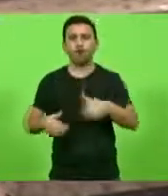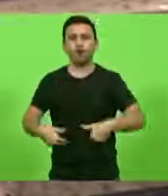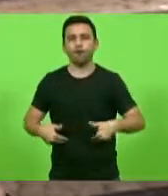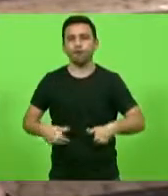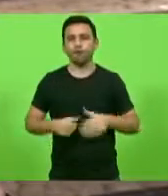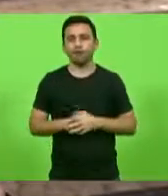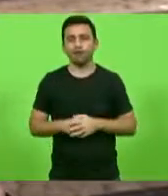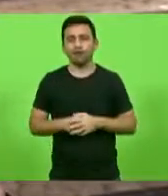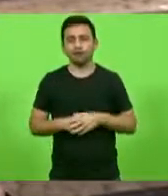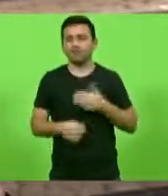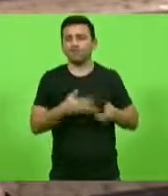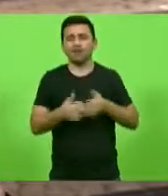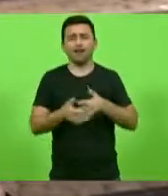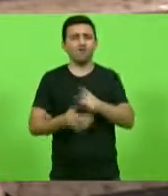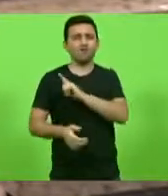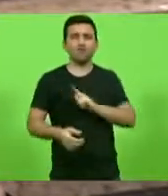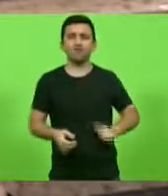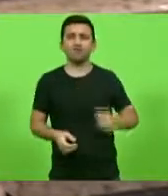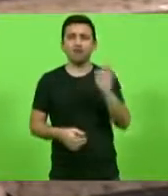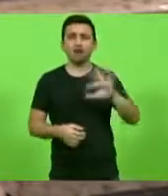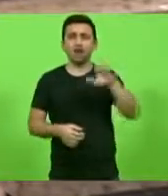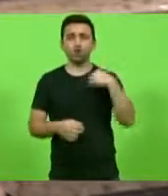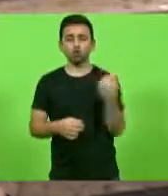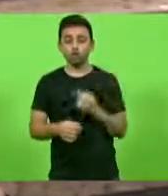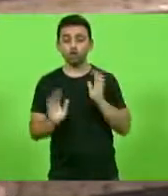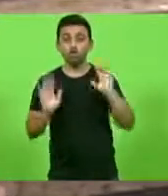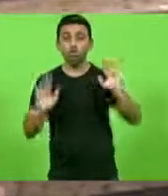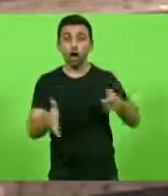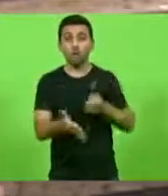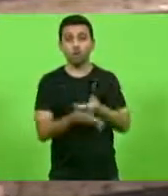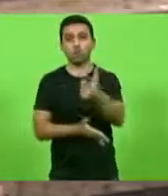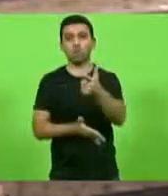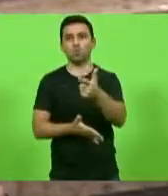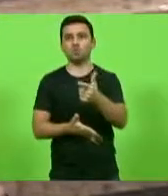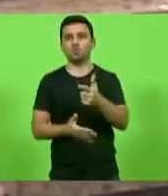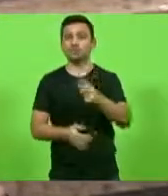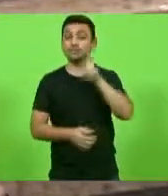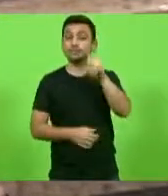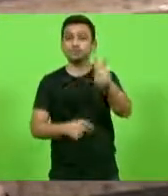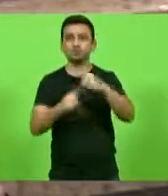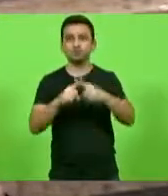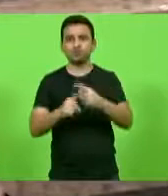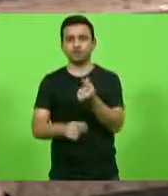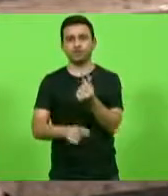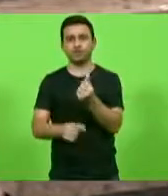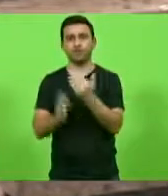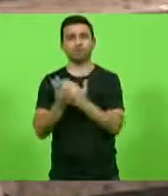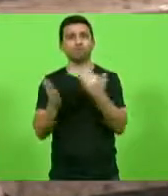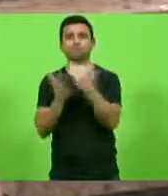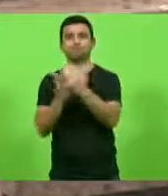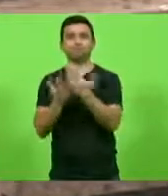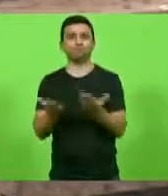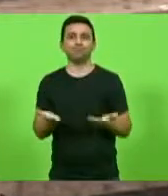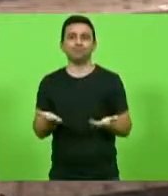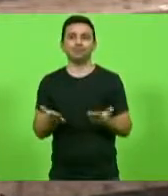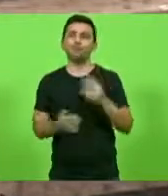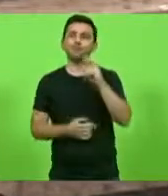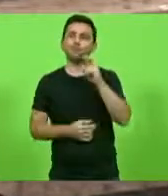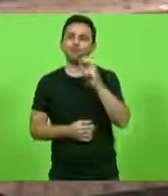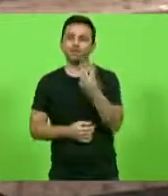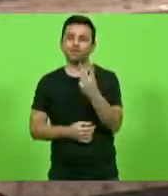federal, nós já pagamos por isso. Nós já pagamos por isso 5 vezes esse valor. Então, pelo menos, 26